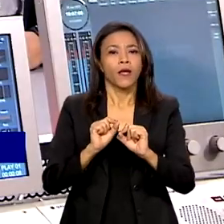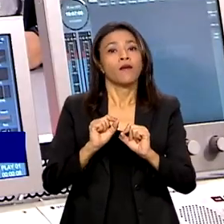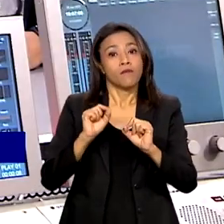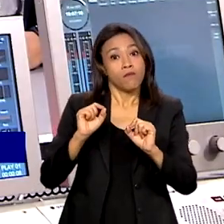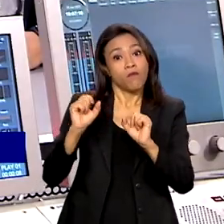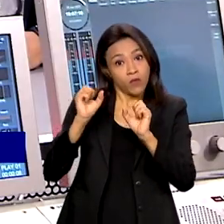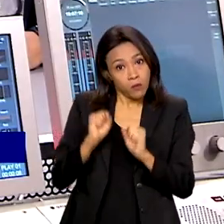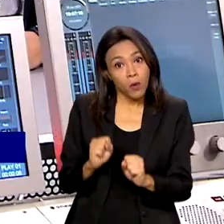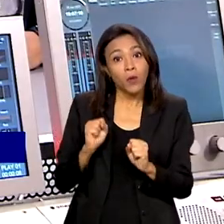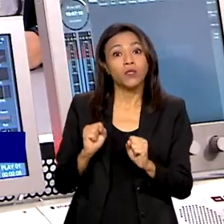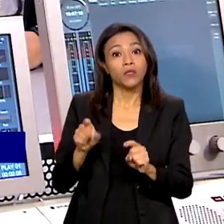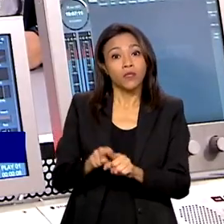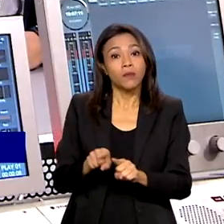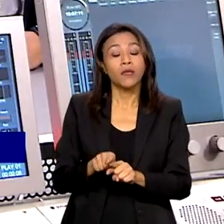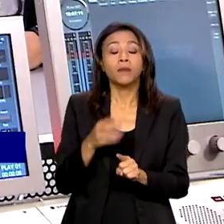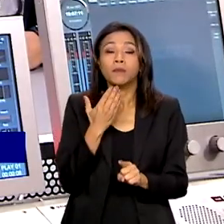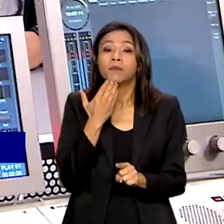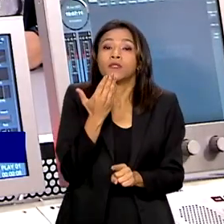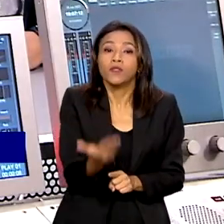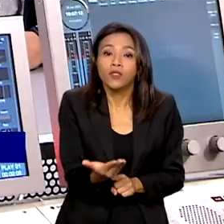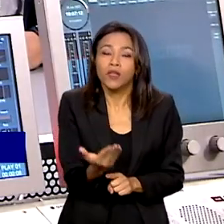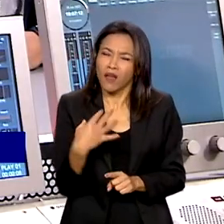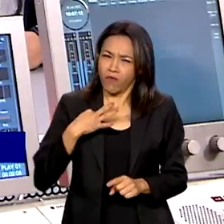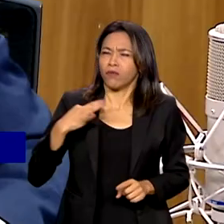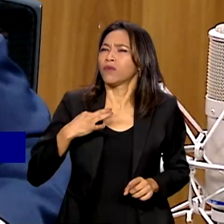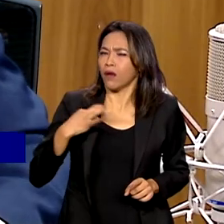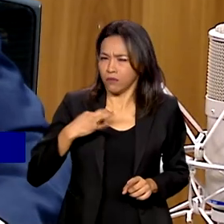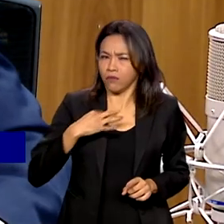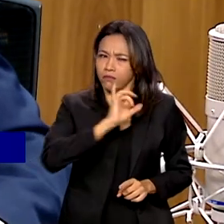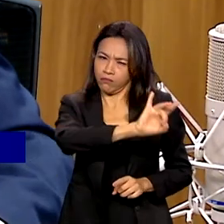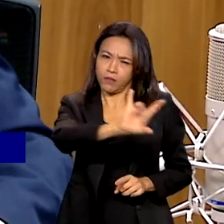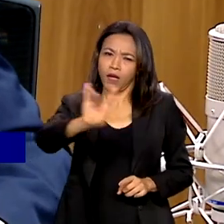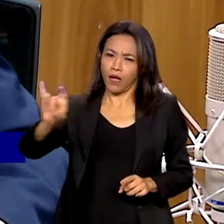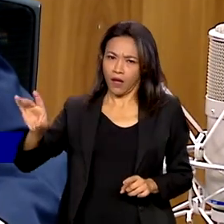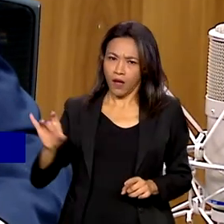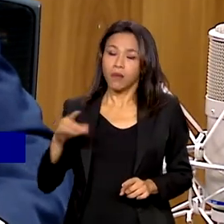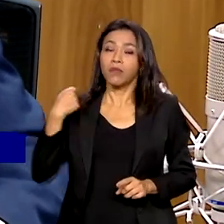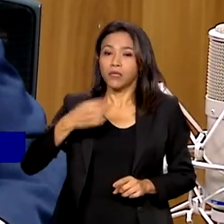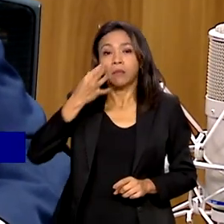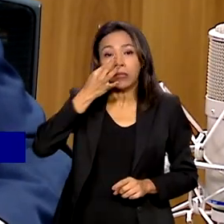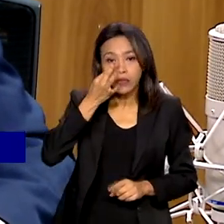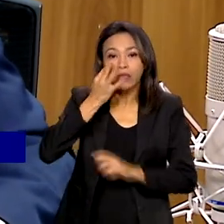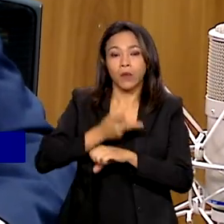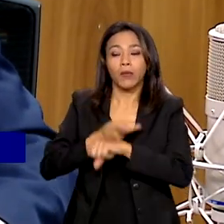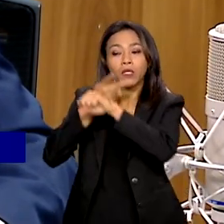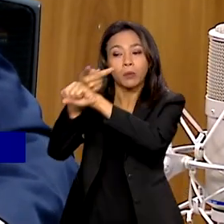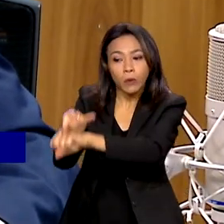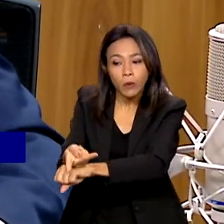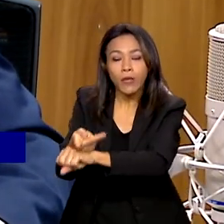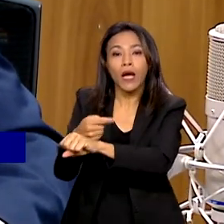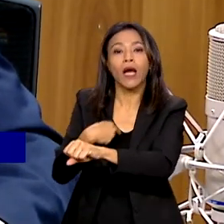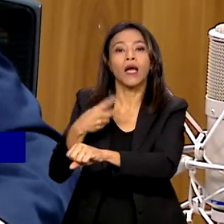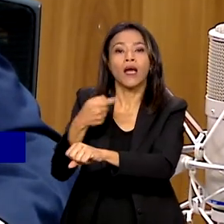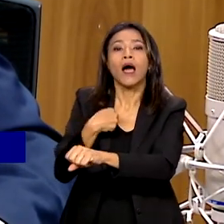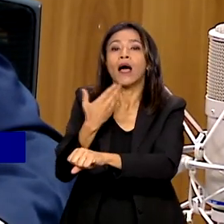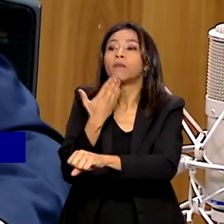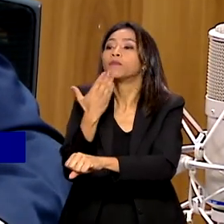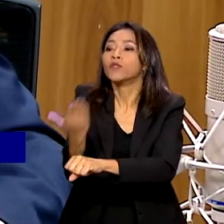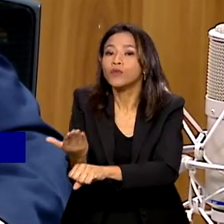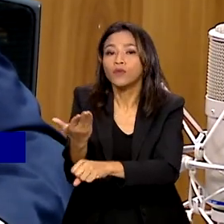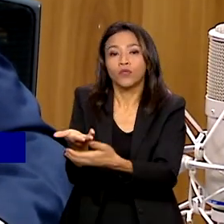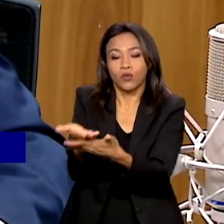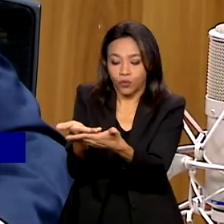também pedir aí é voluntário tem que comparecer ali a fazer o requerimento para